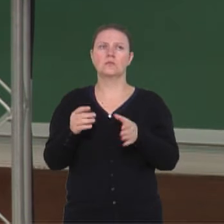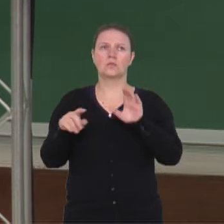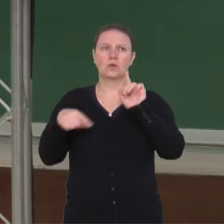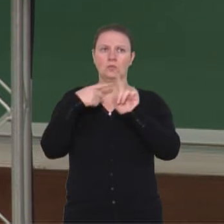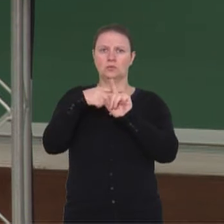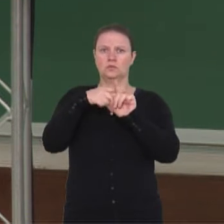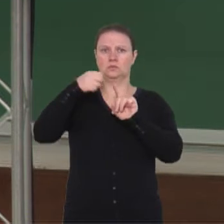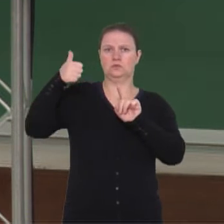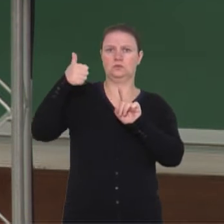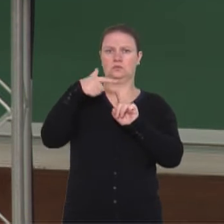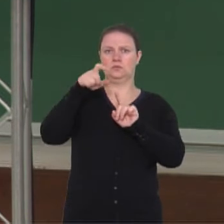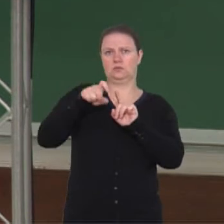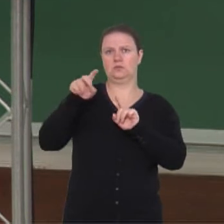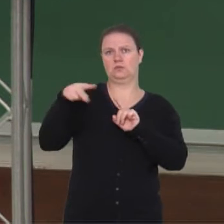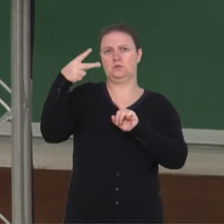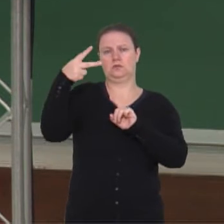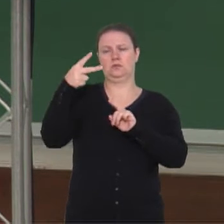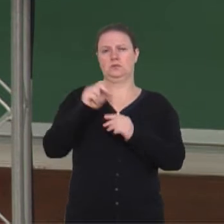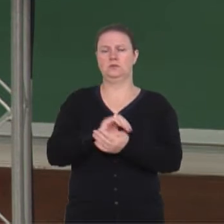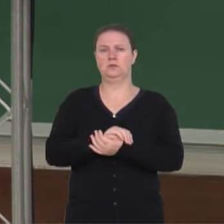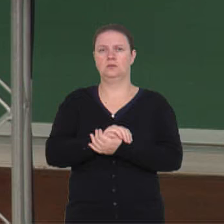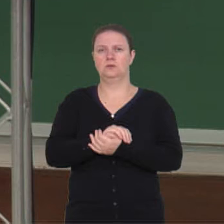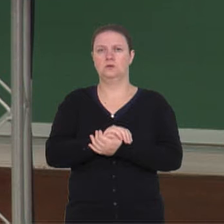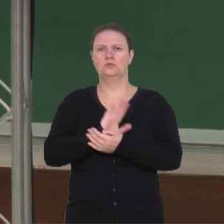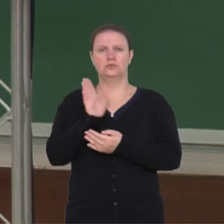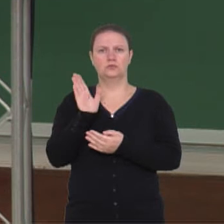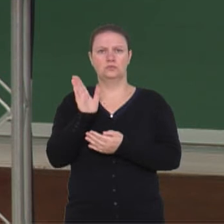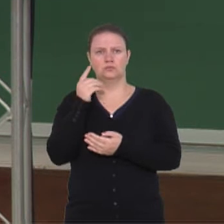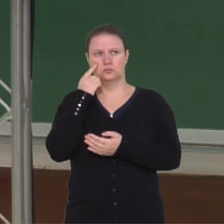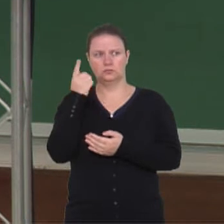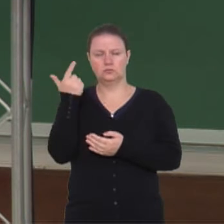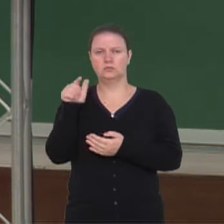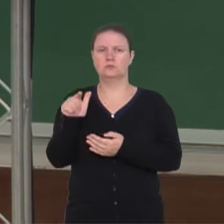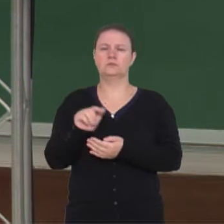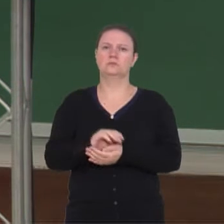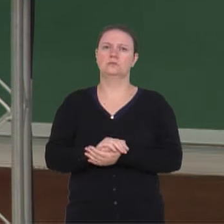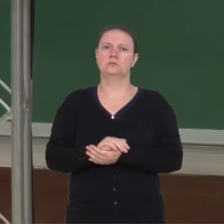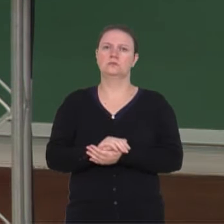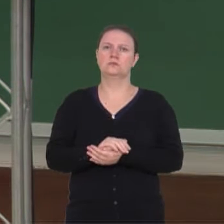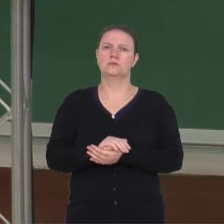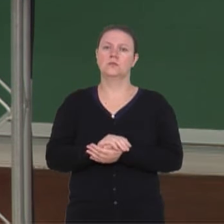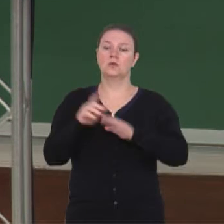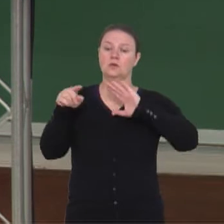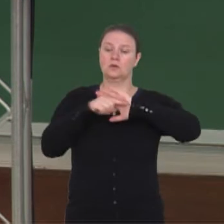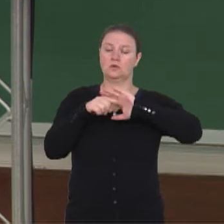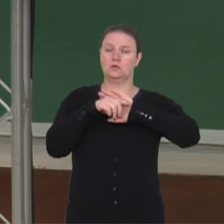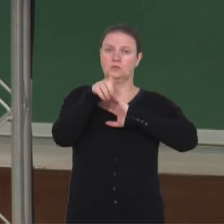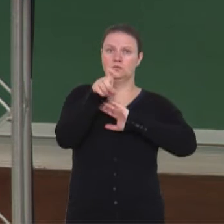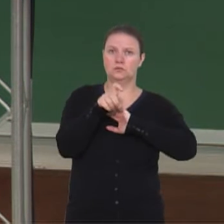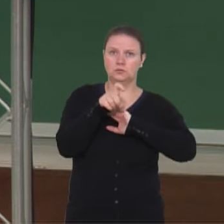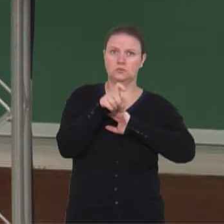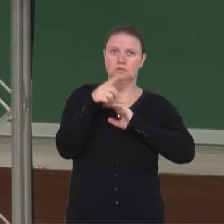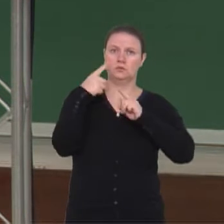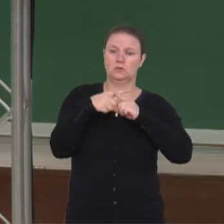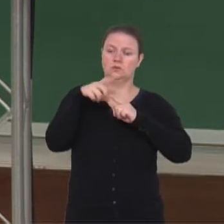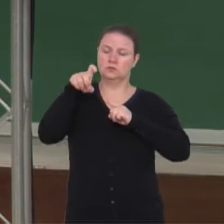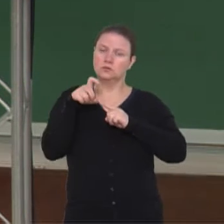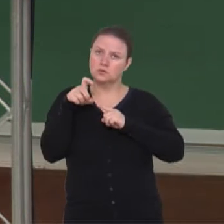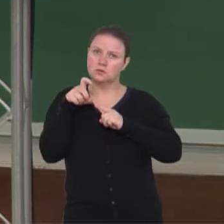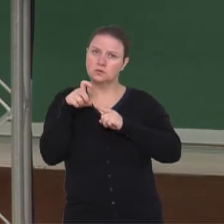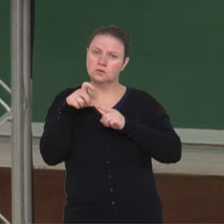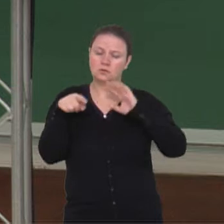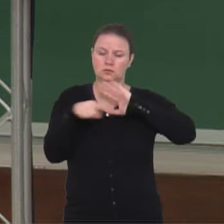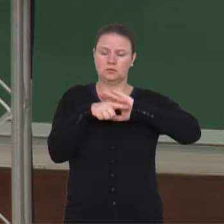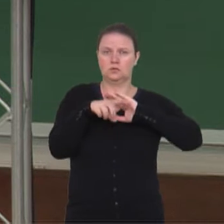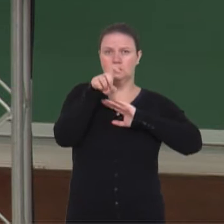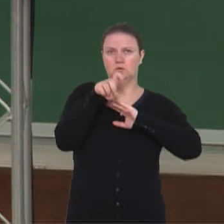positivo 12x ao quadrado. Negativo 6x já foi, agora vamos para o próximo. Negativo x vezes x, negativo x